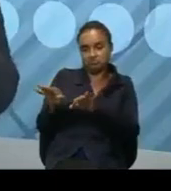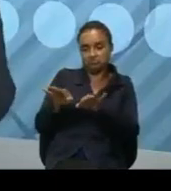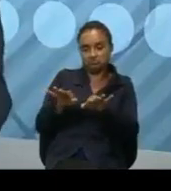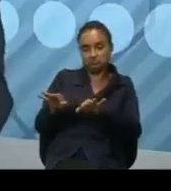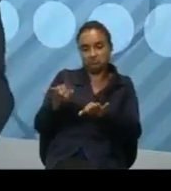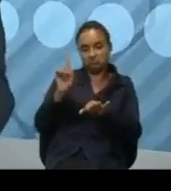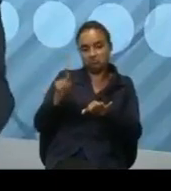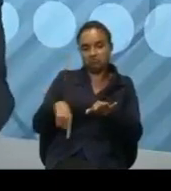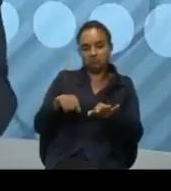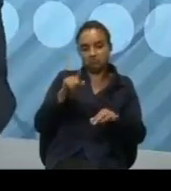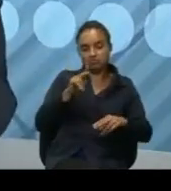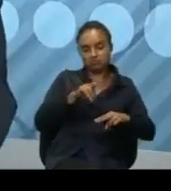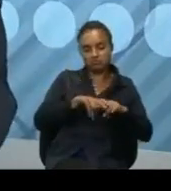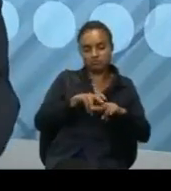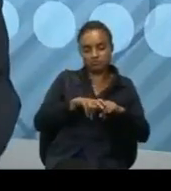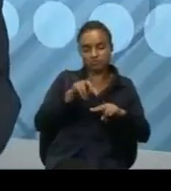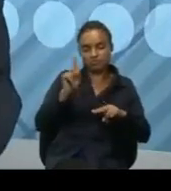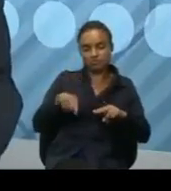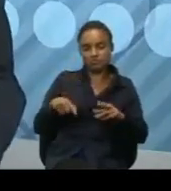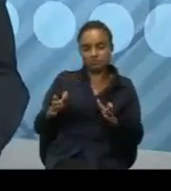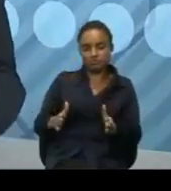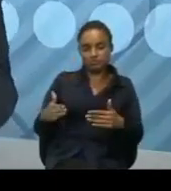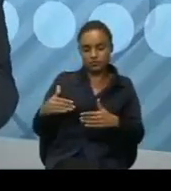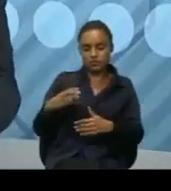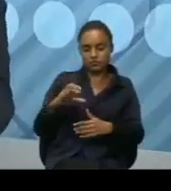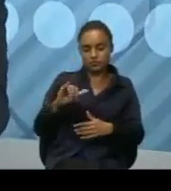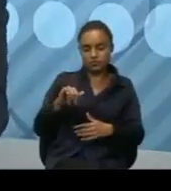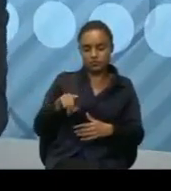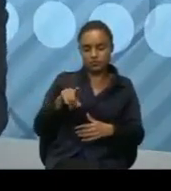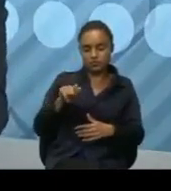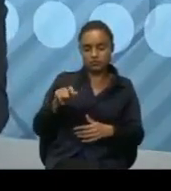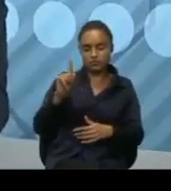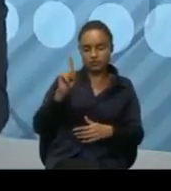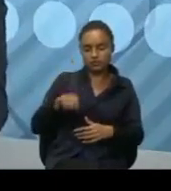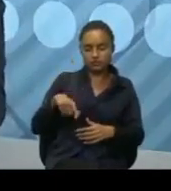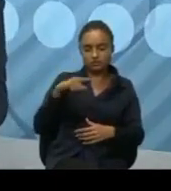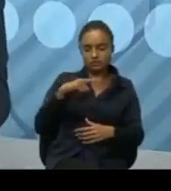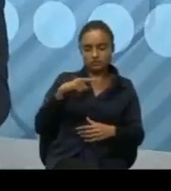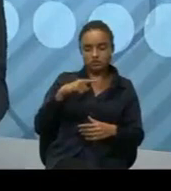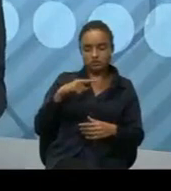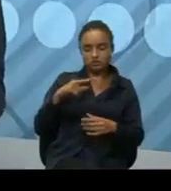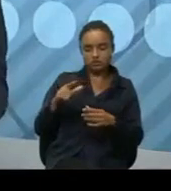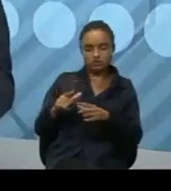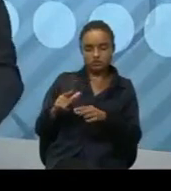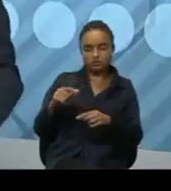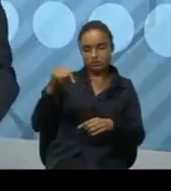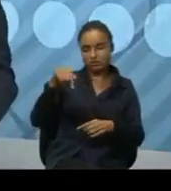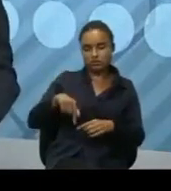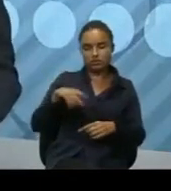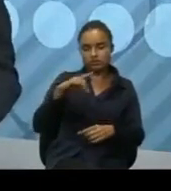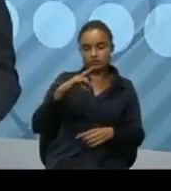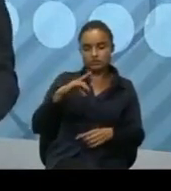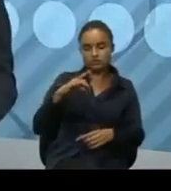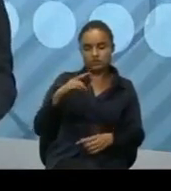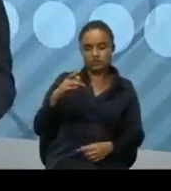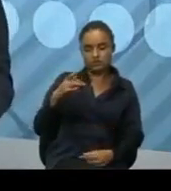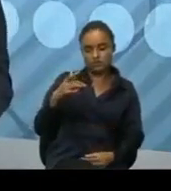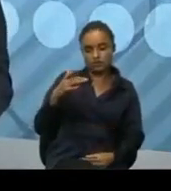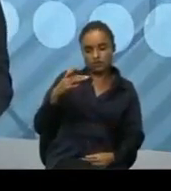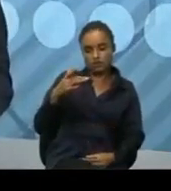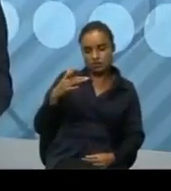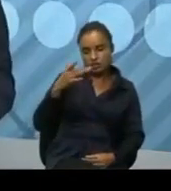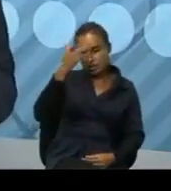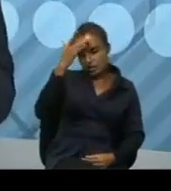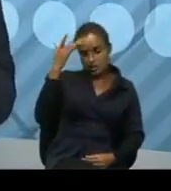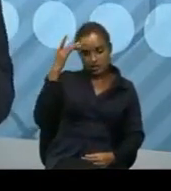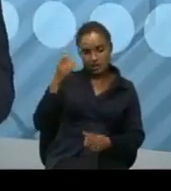era um banquinho, né, uma caixa, o rapaz com uma máquina de serra de mão e só. Só que,